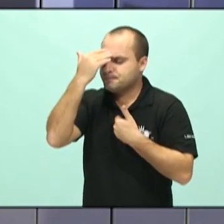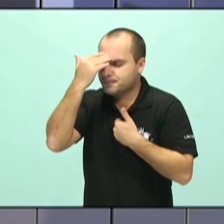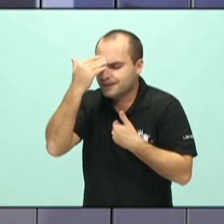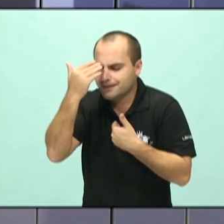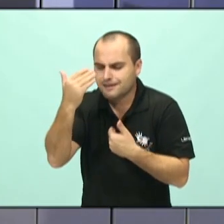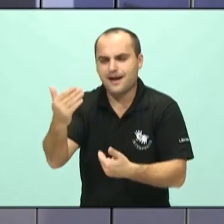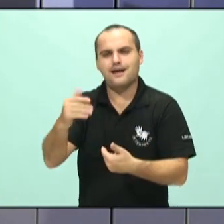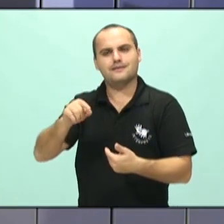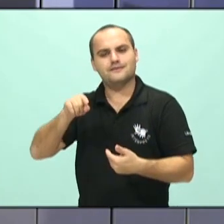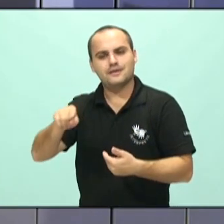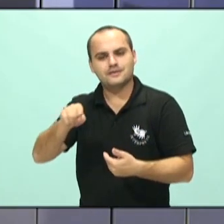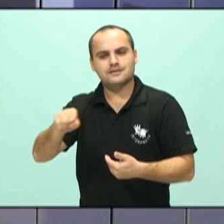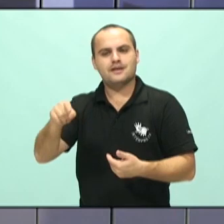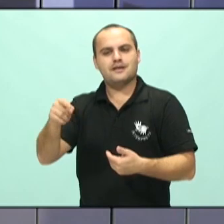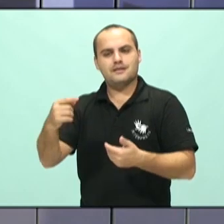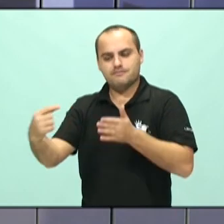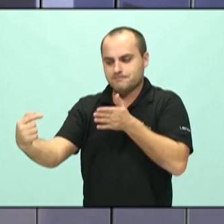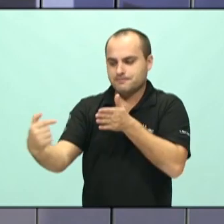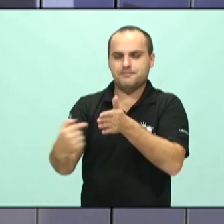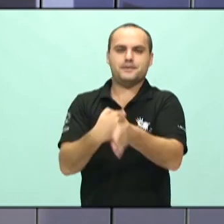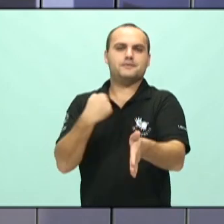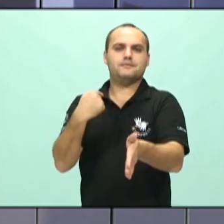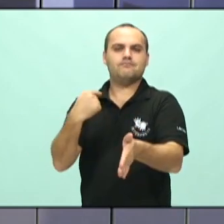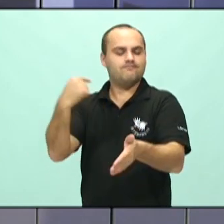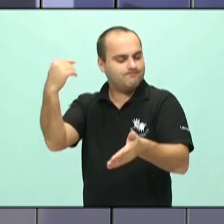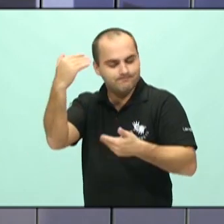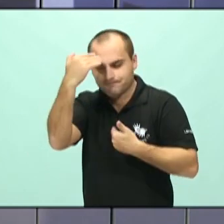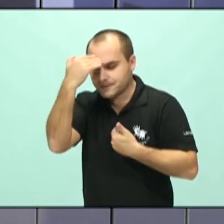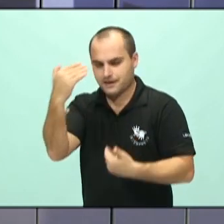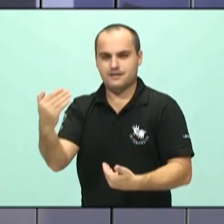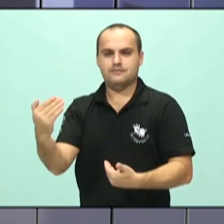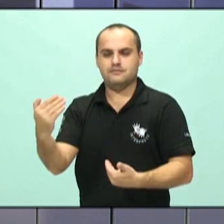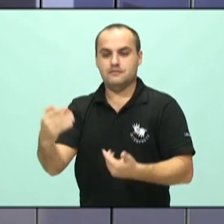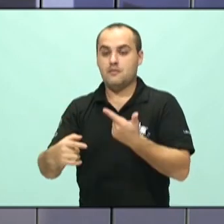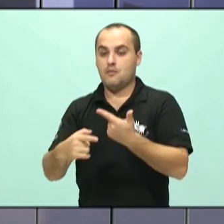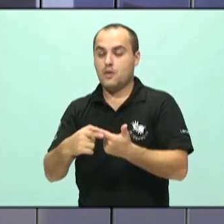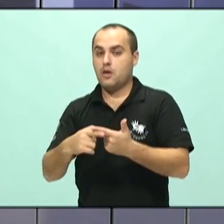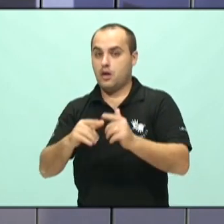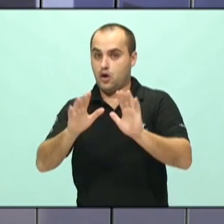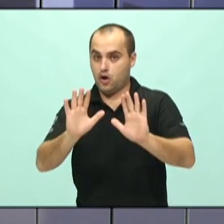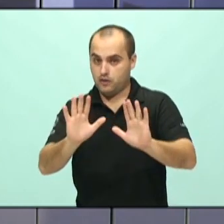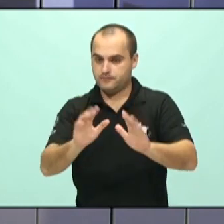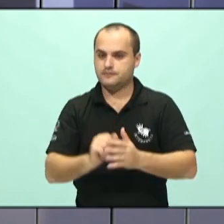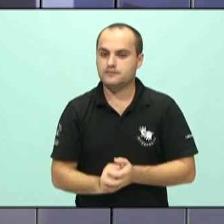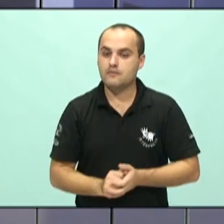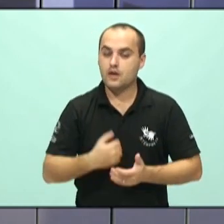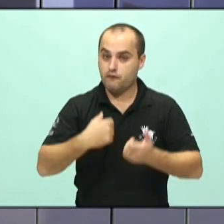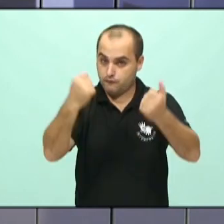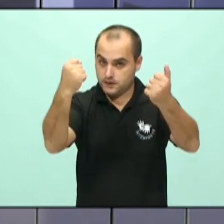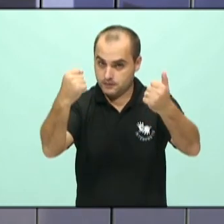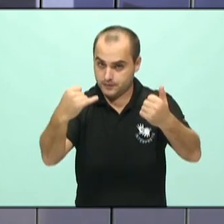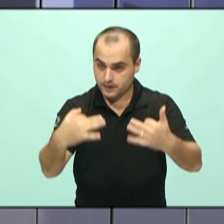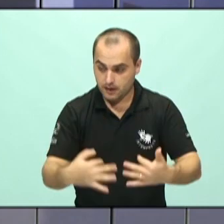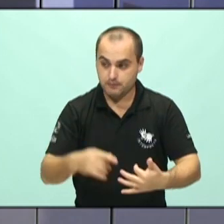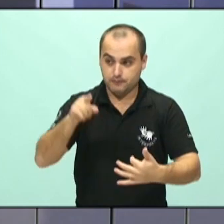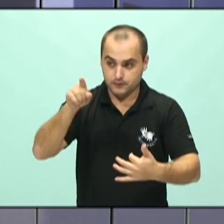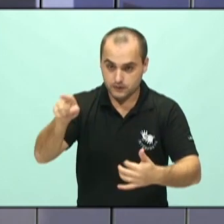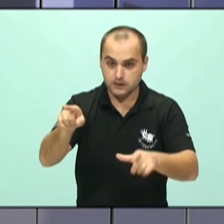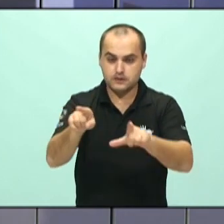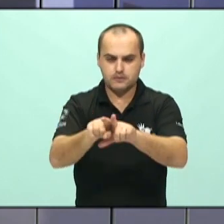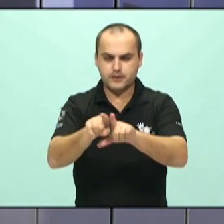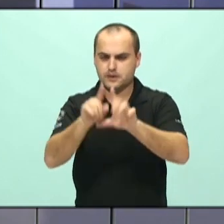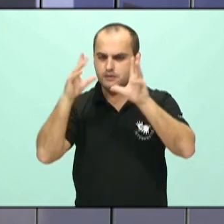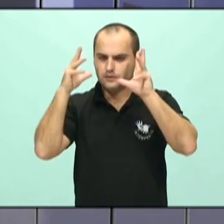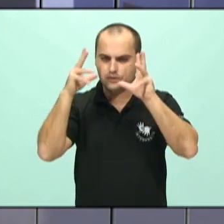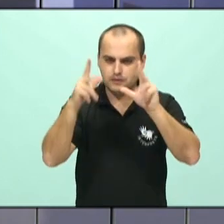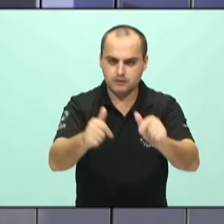oportunidade que você dá e pela pergunta que tu me fazes. Porque assim, primeiro deixa eu dizer uma coisa para você e para todos os